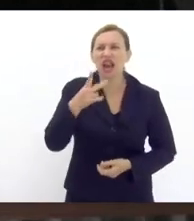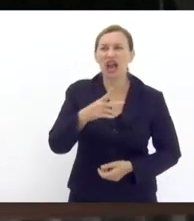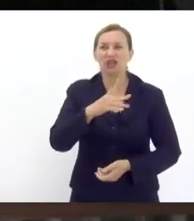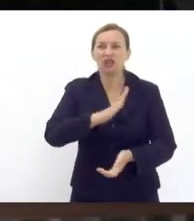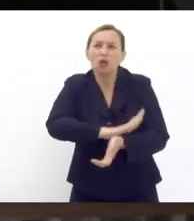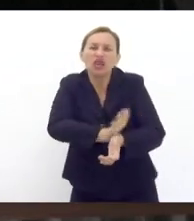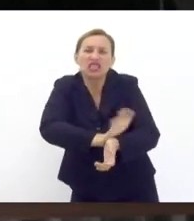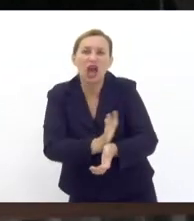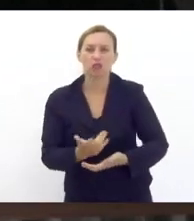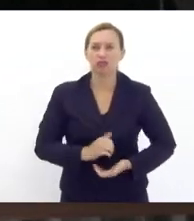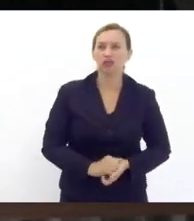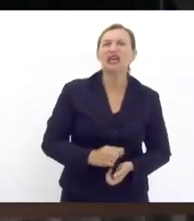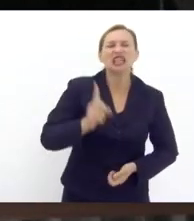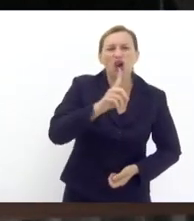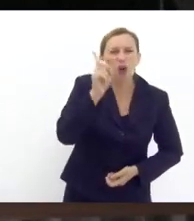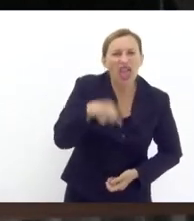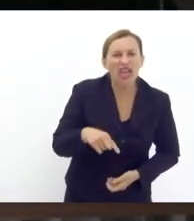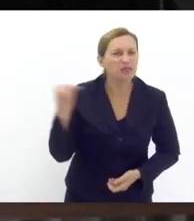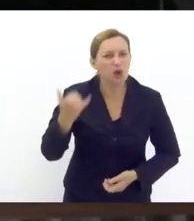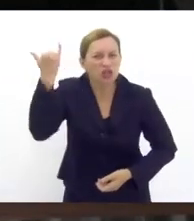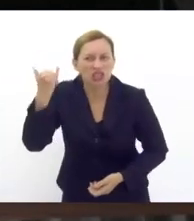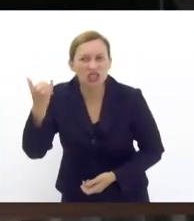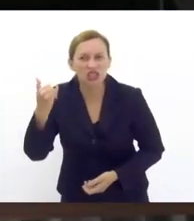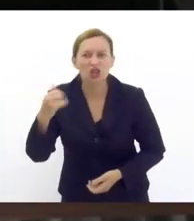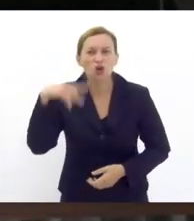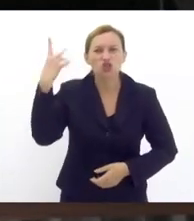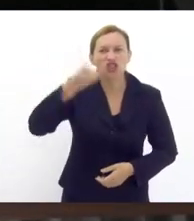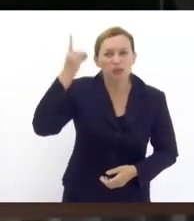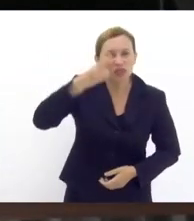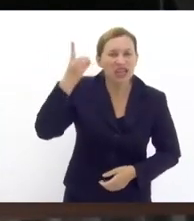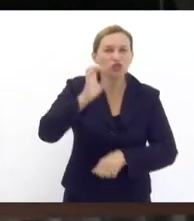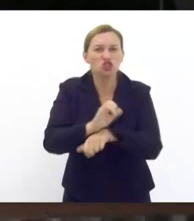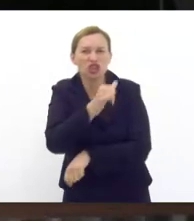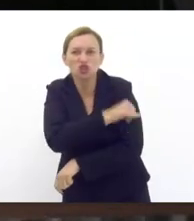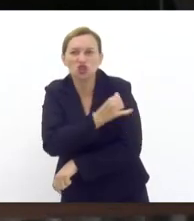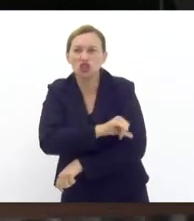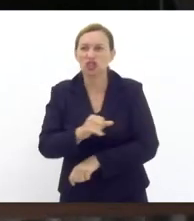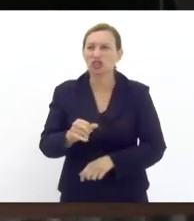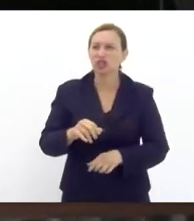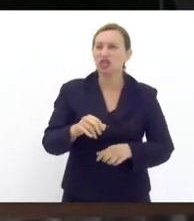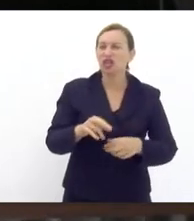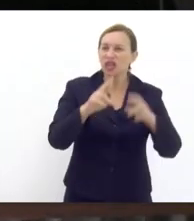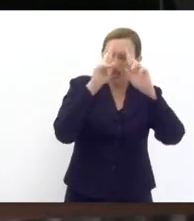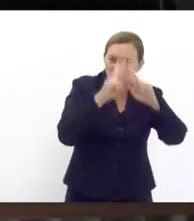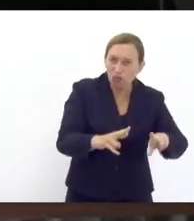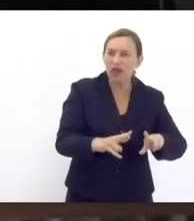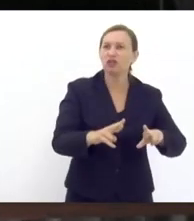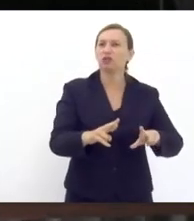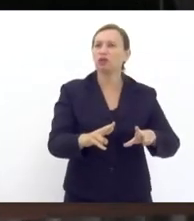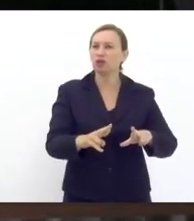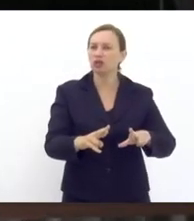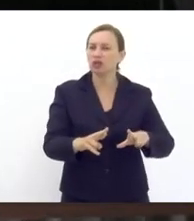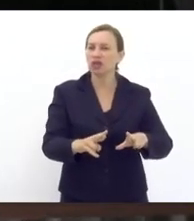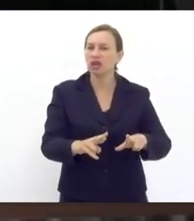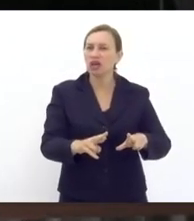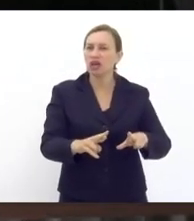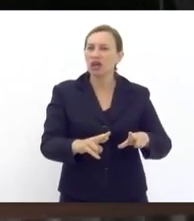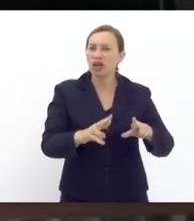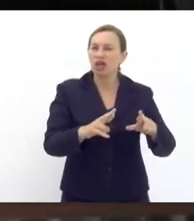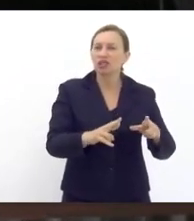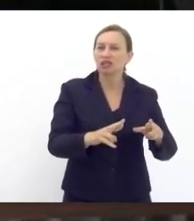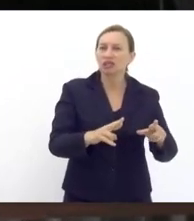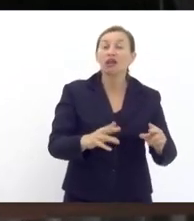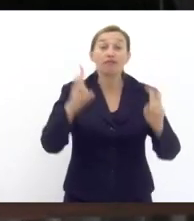racial. Não é importante os deputados do estado do Rio de Janeiro terem responsabilidade e ter a responsabilidade de debater